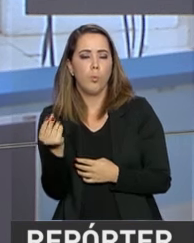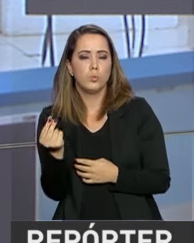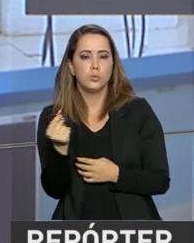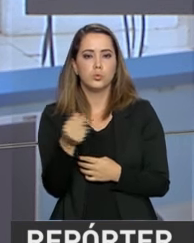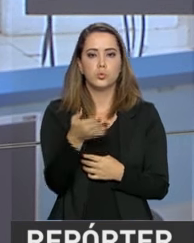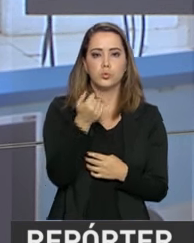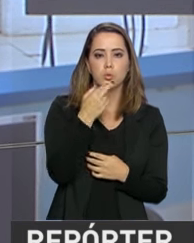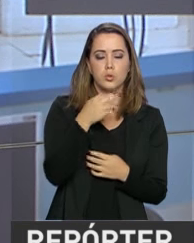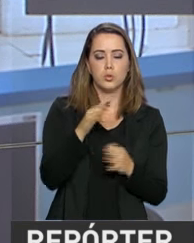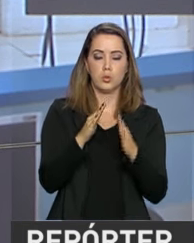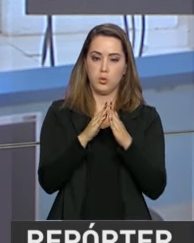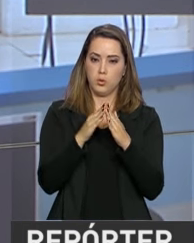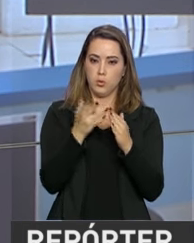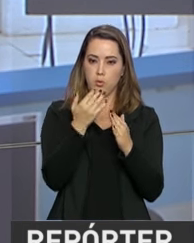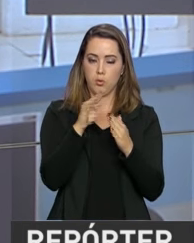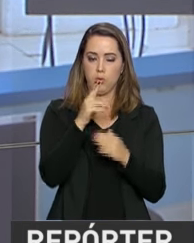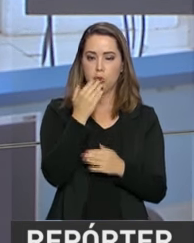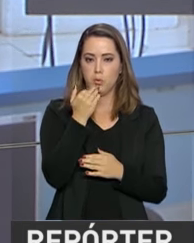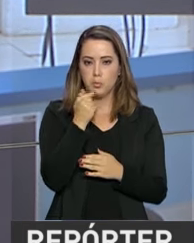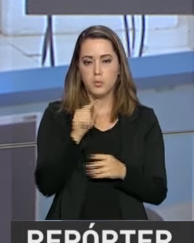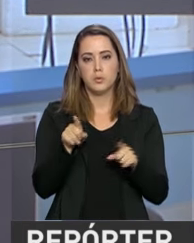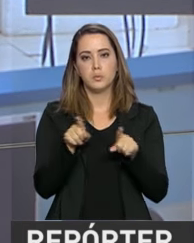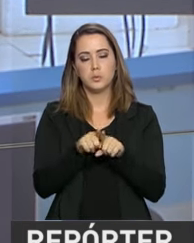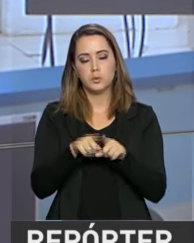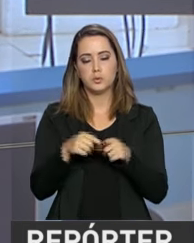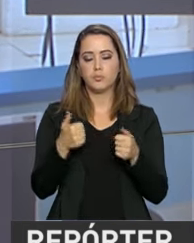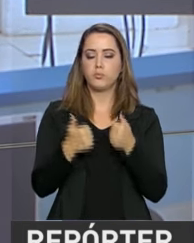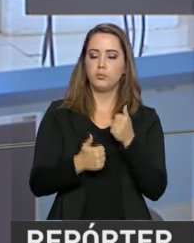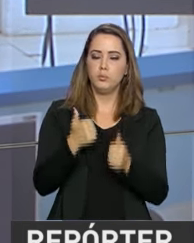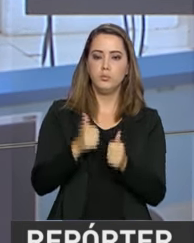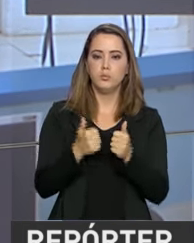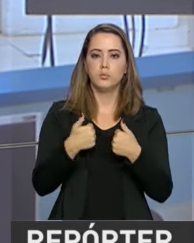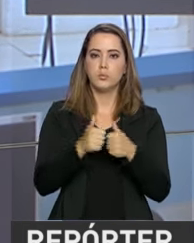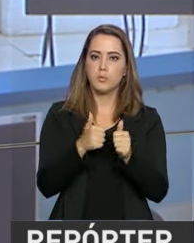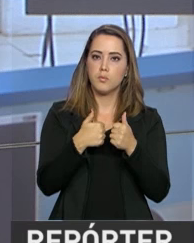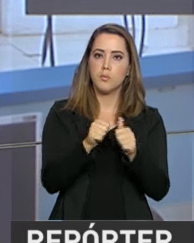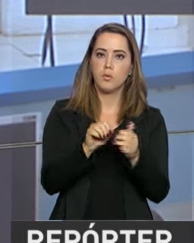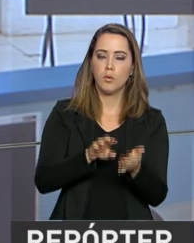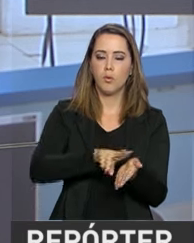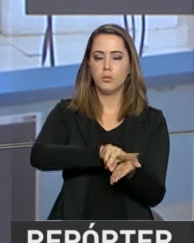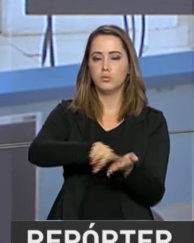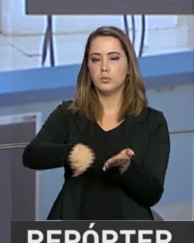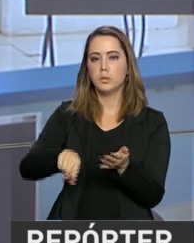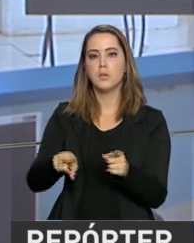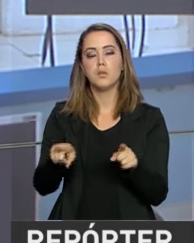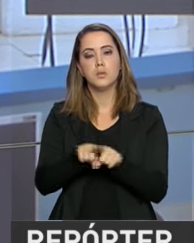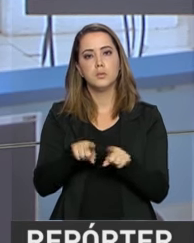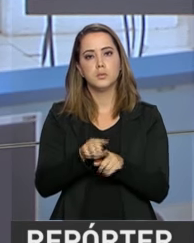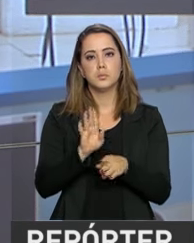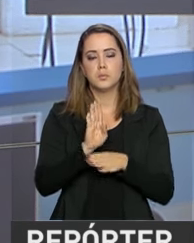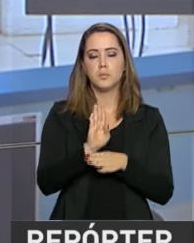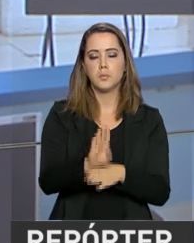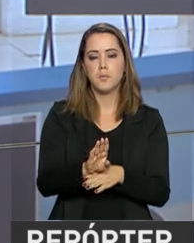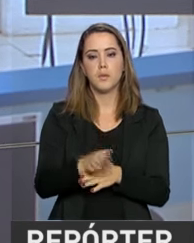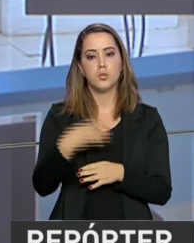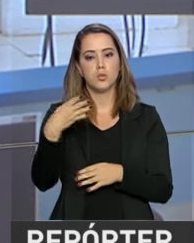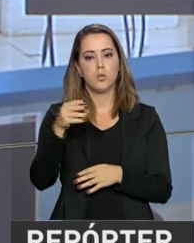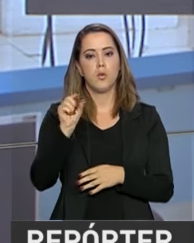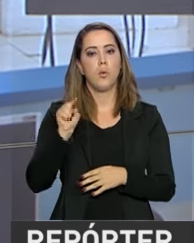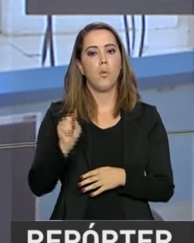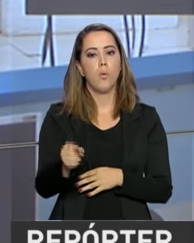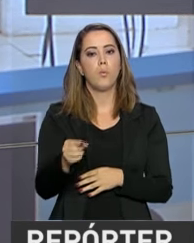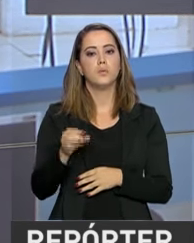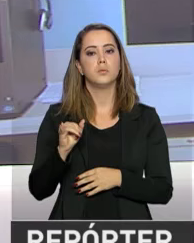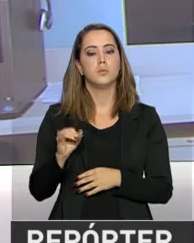39 milhões de alunos de escolas públicas. Já os recursos para o transporte escolar vão beneficiar 4 milhões de alunos de